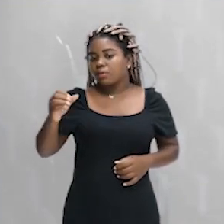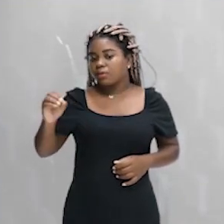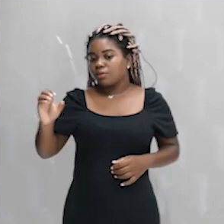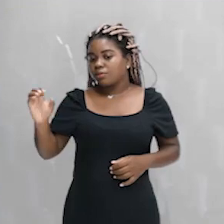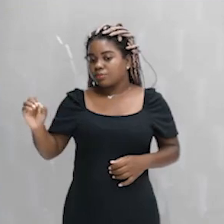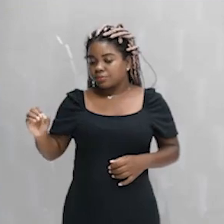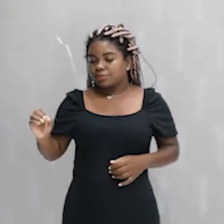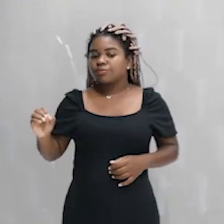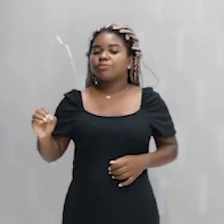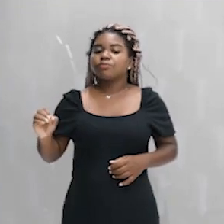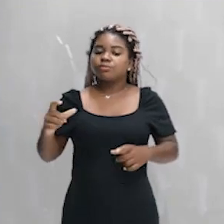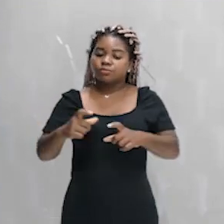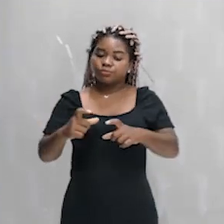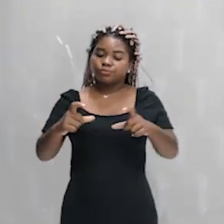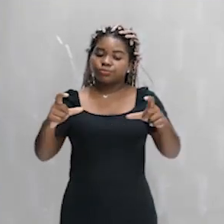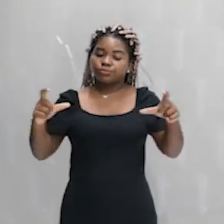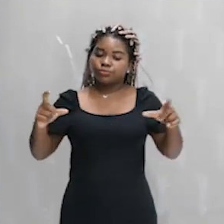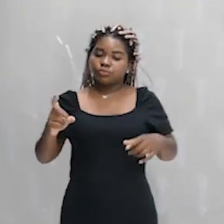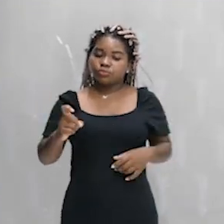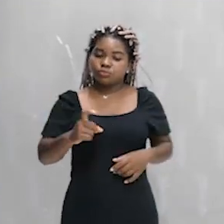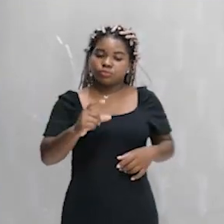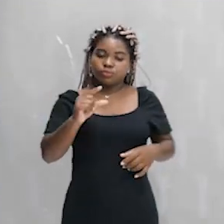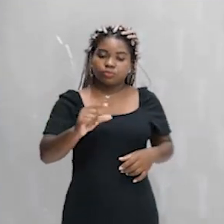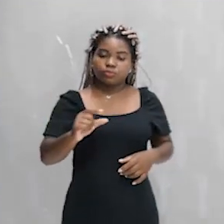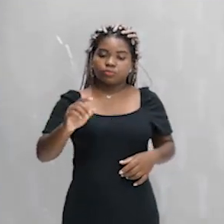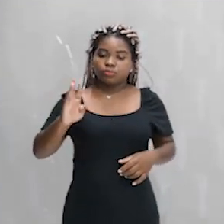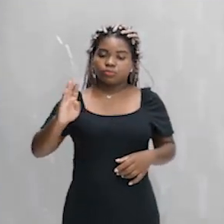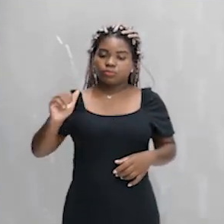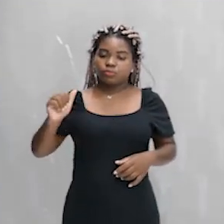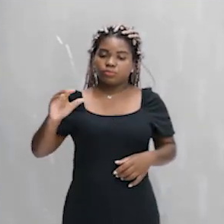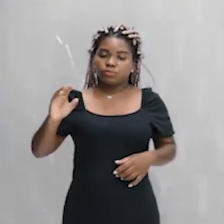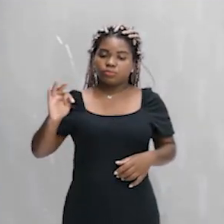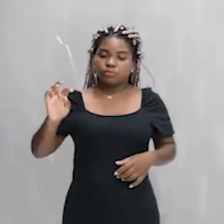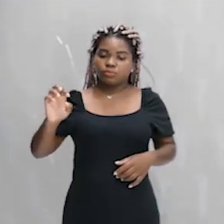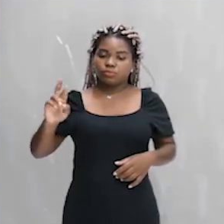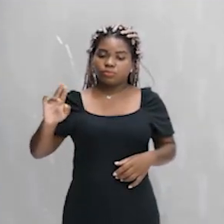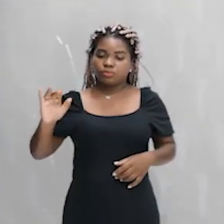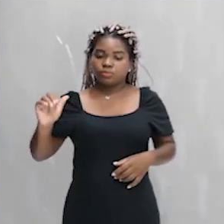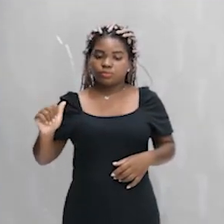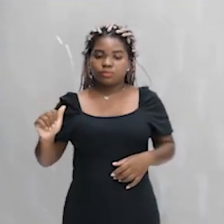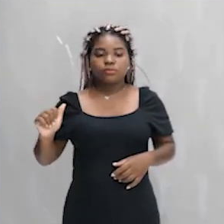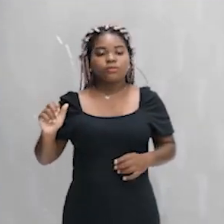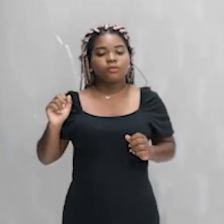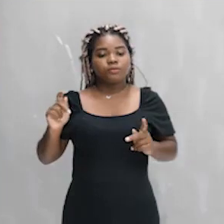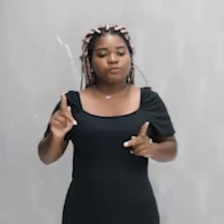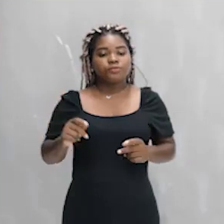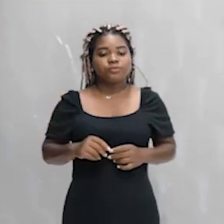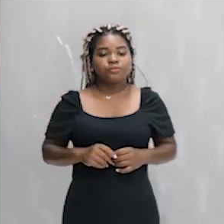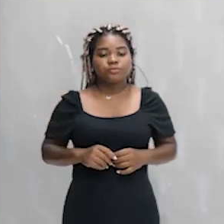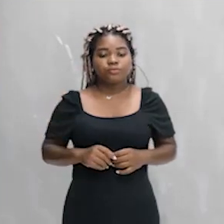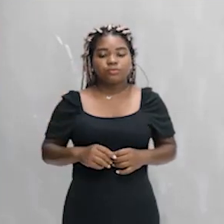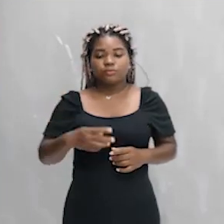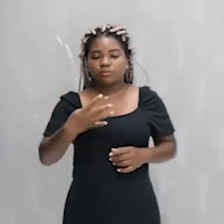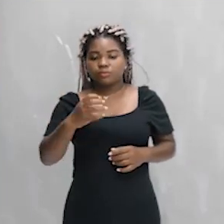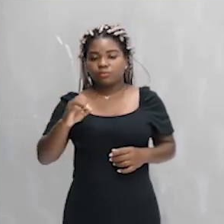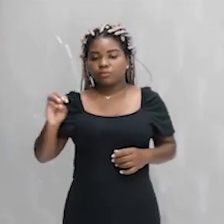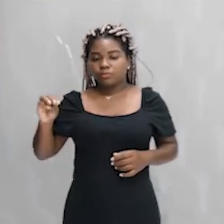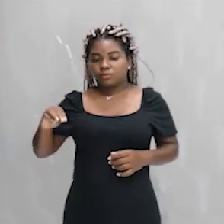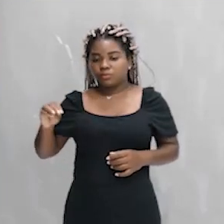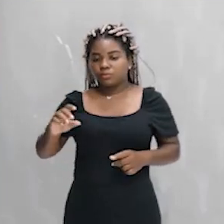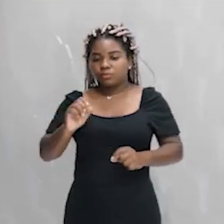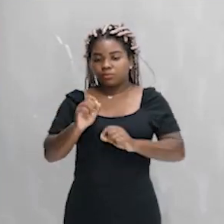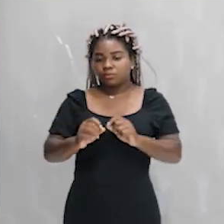aconteceu com aquelas bactérias? Eram 100 e passaram a ser 200. Depois, 40 minutinhos, passaram-se 40 minutinhos, o